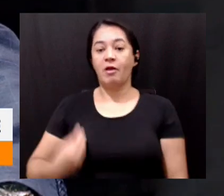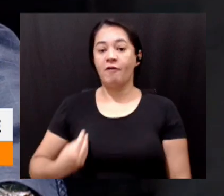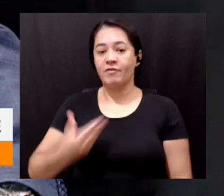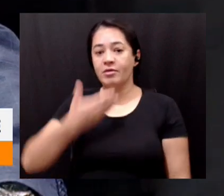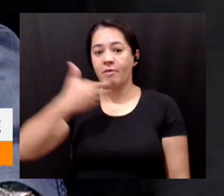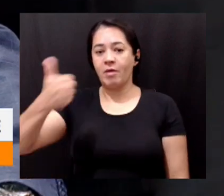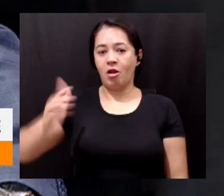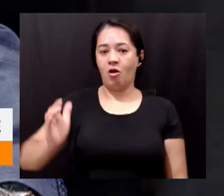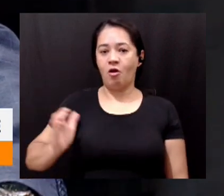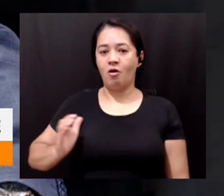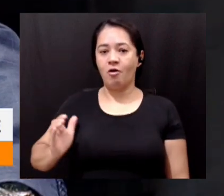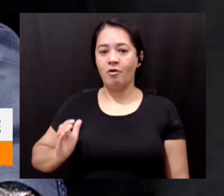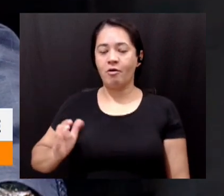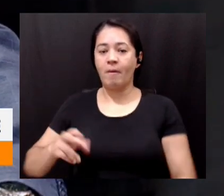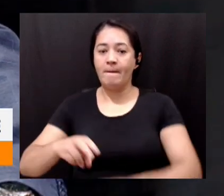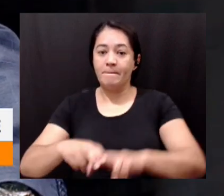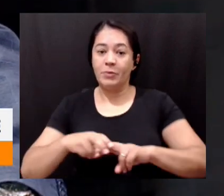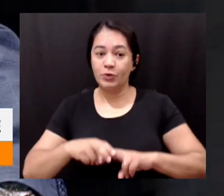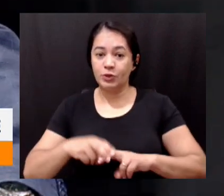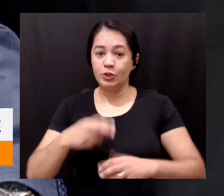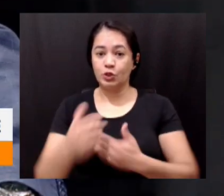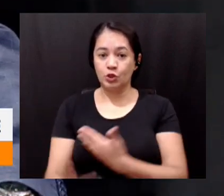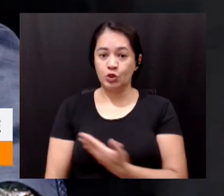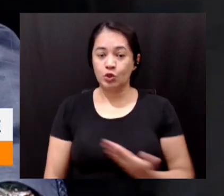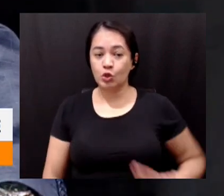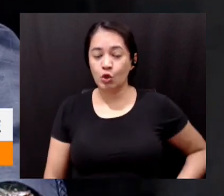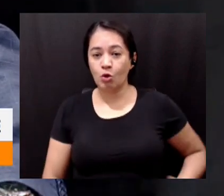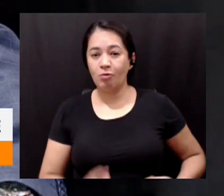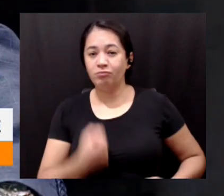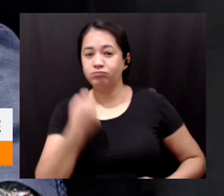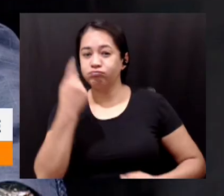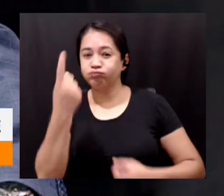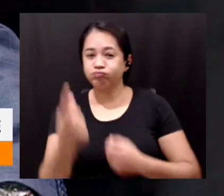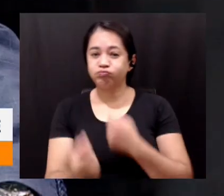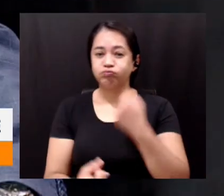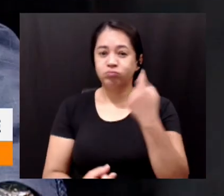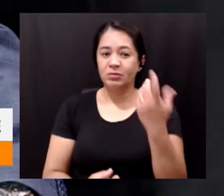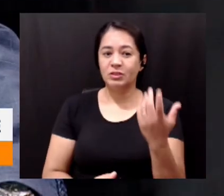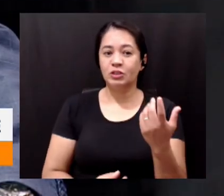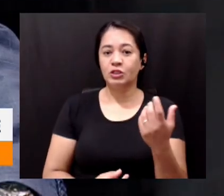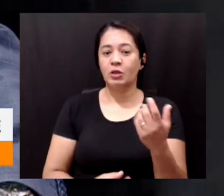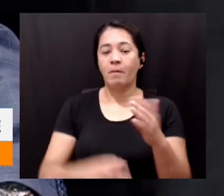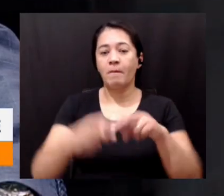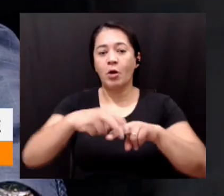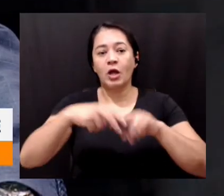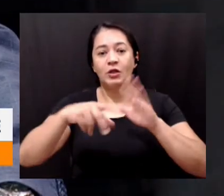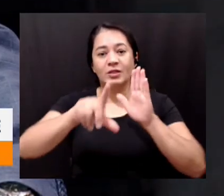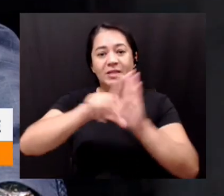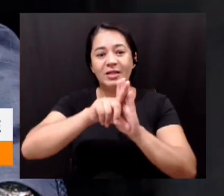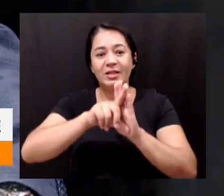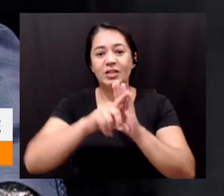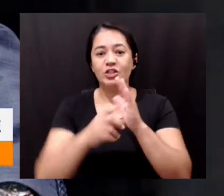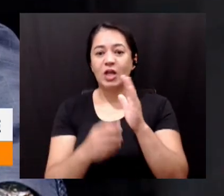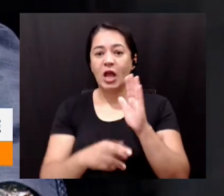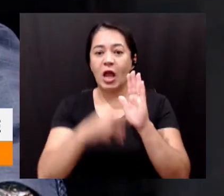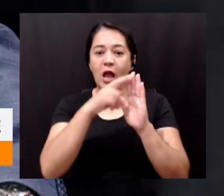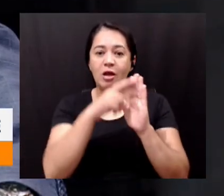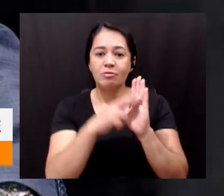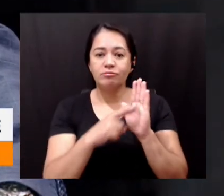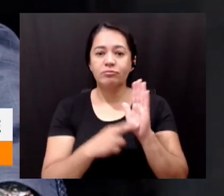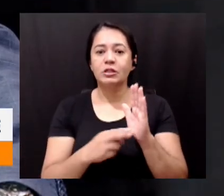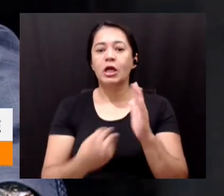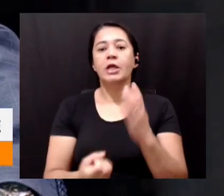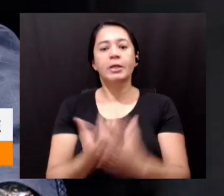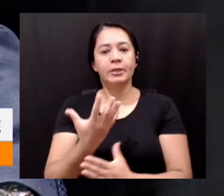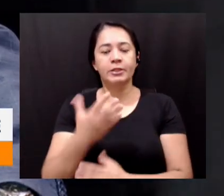criando através dessa Lei 14.709, está criando algumas medidas e algumas restrições para